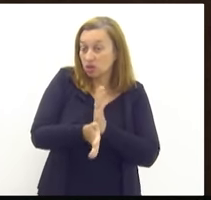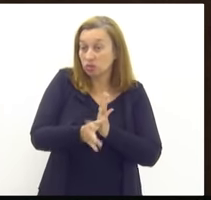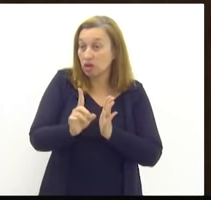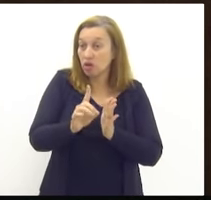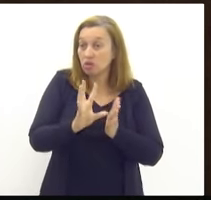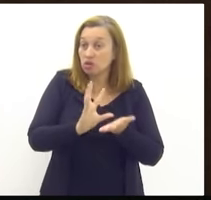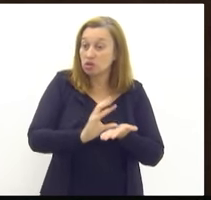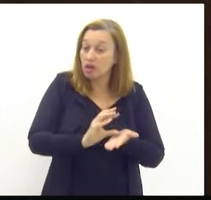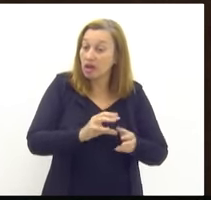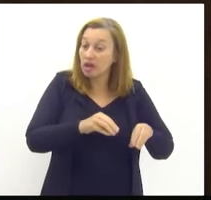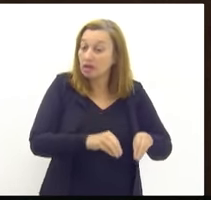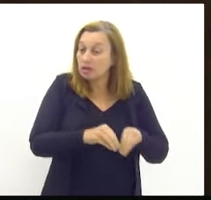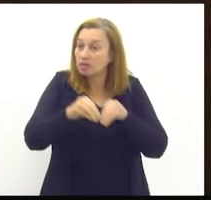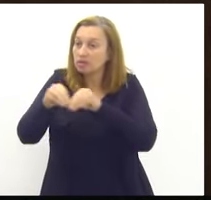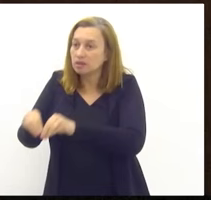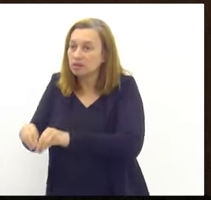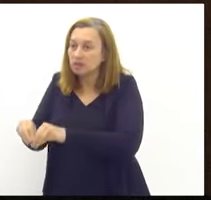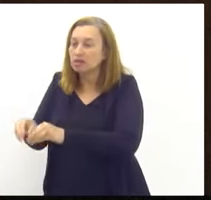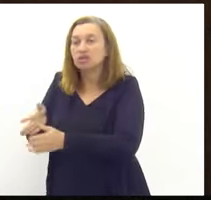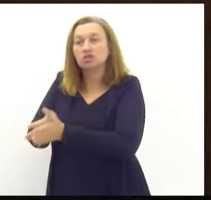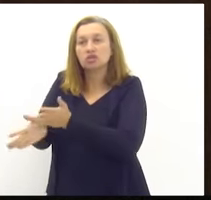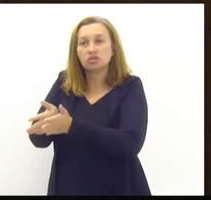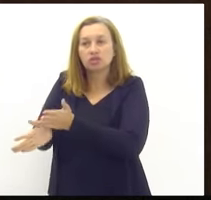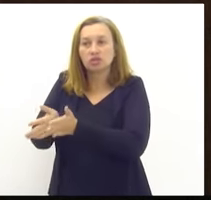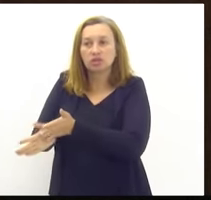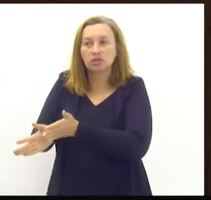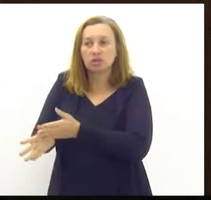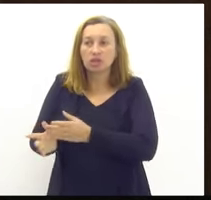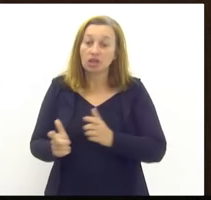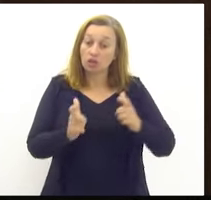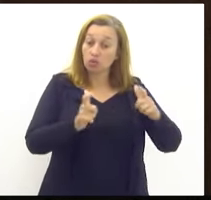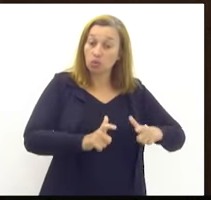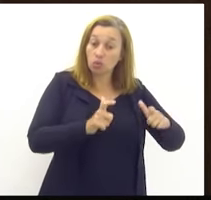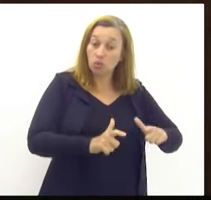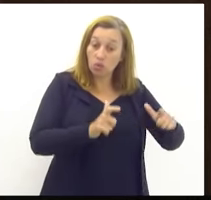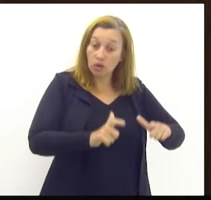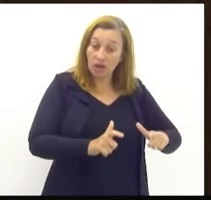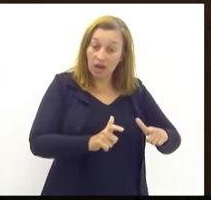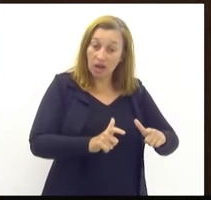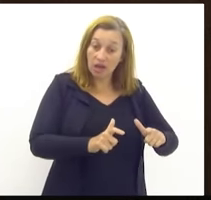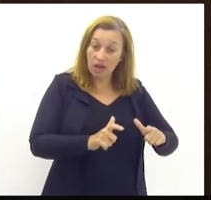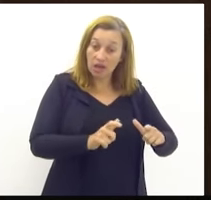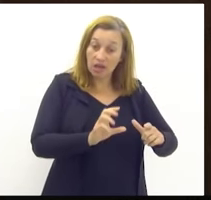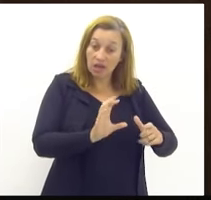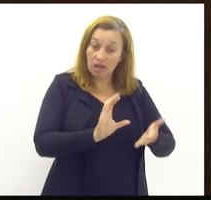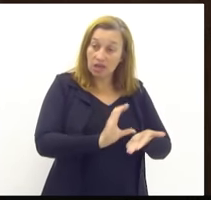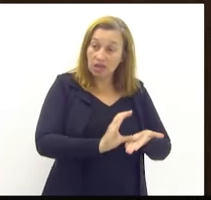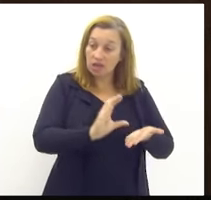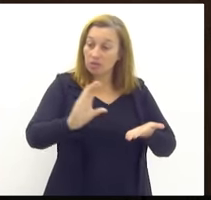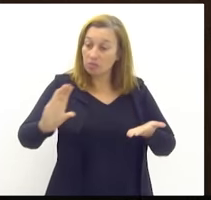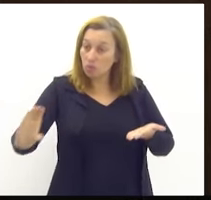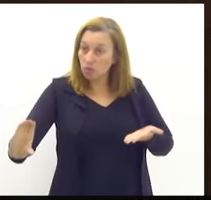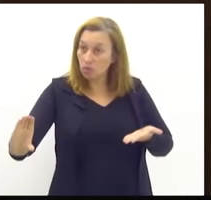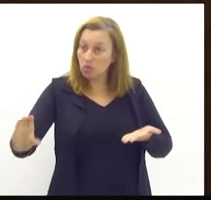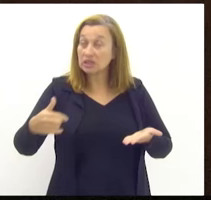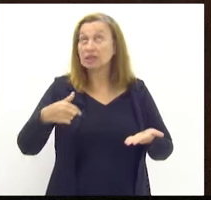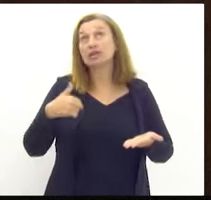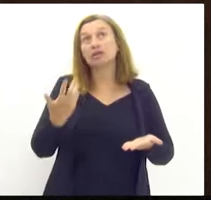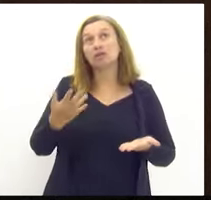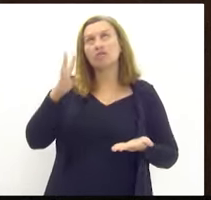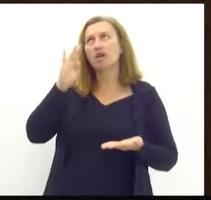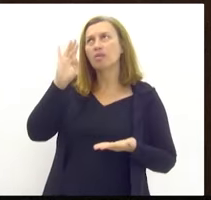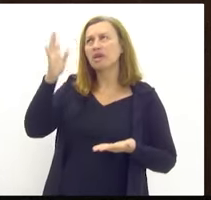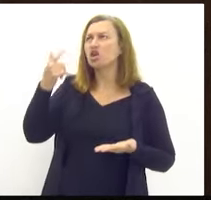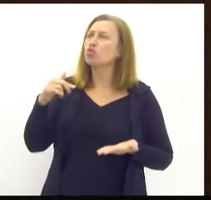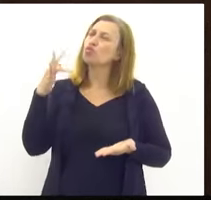despesas saldo do fundo sai de um lugar e vai pro outro né então porque senão a gente fica imaginando lá